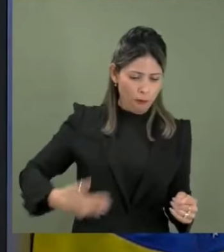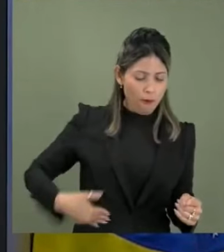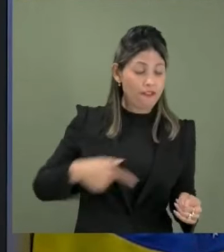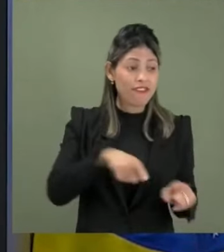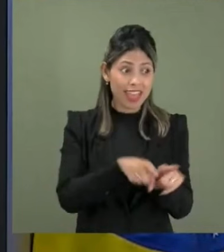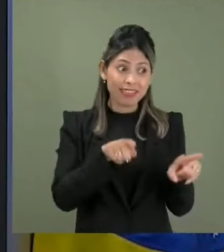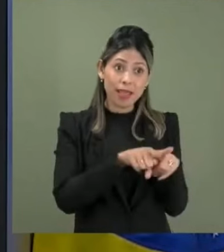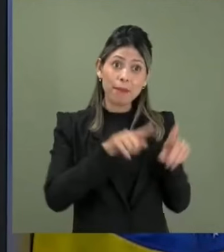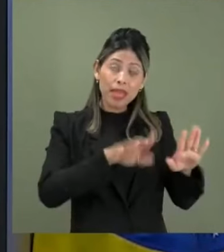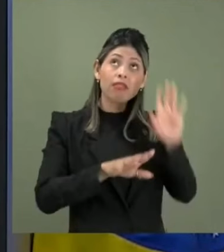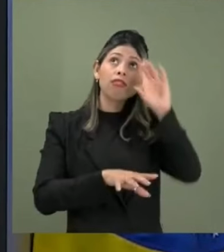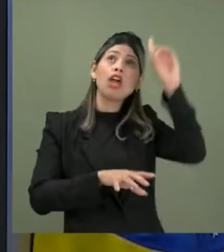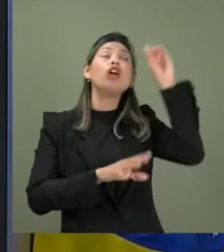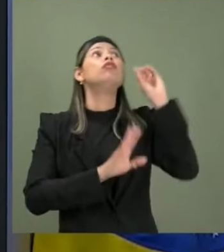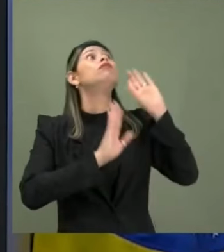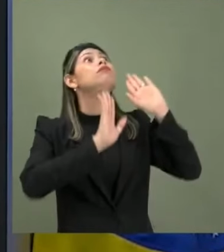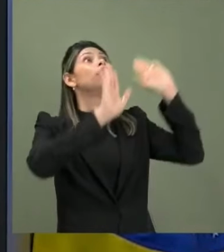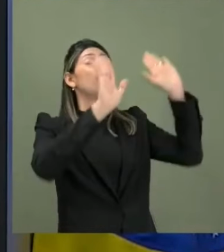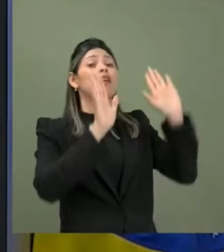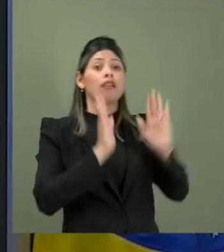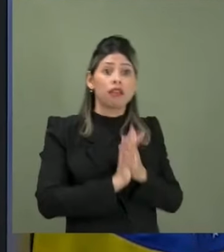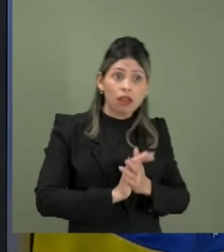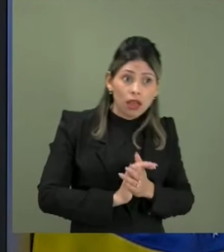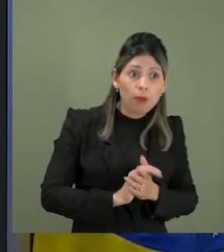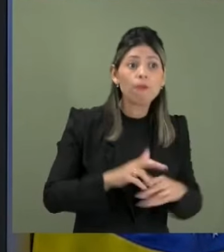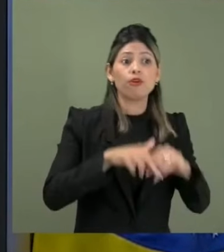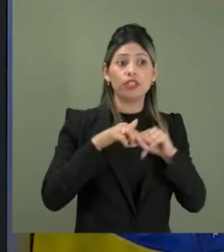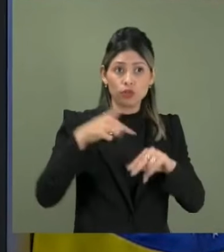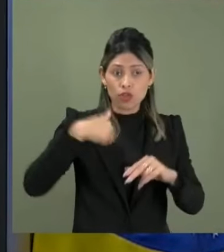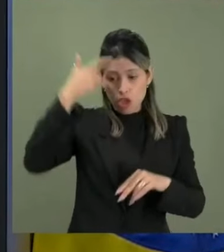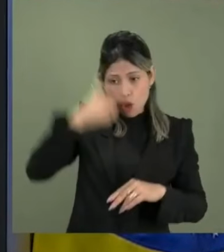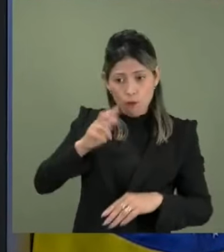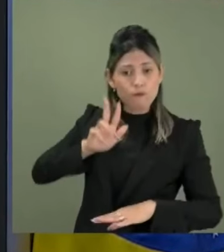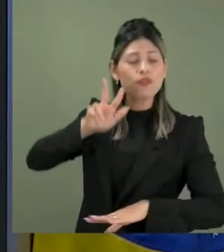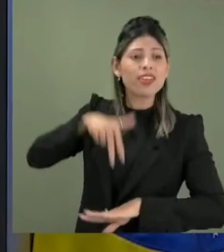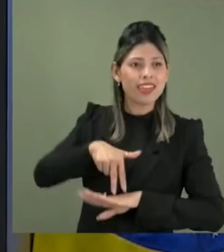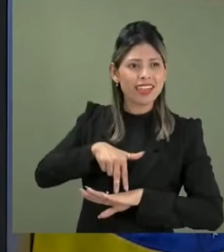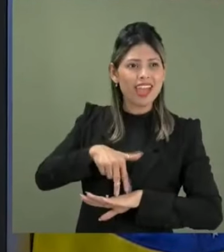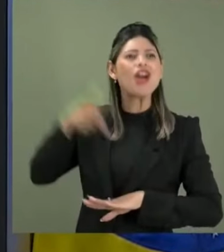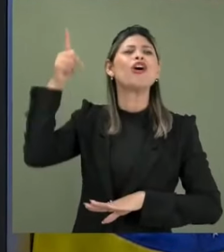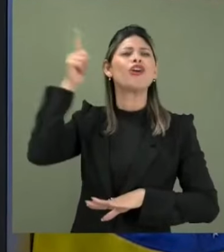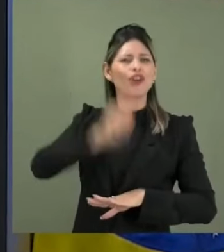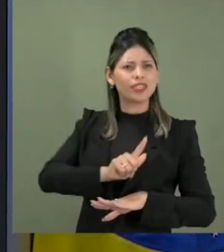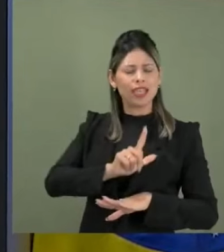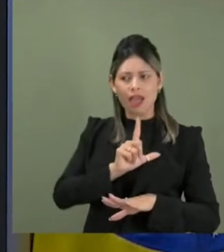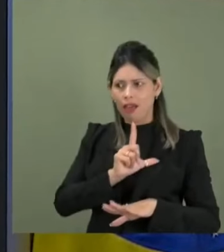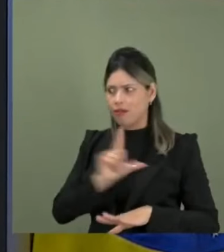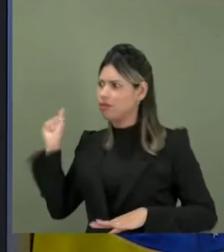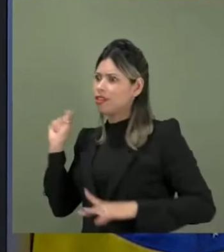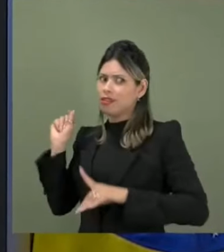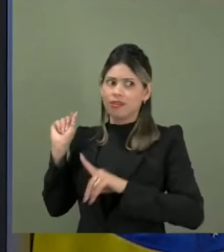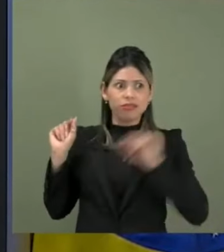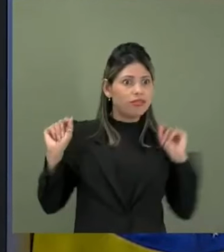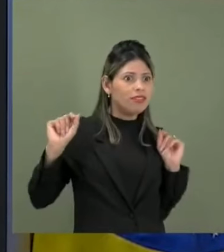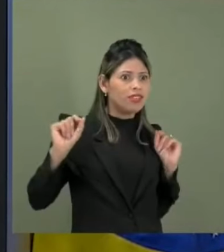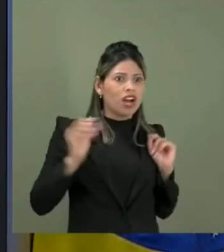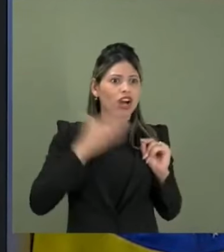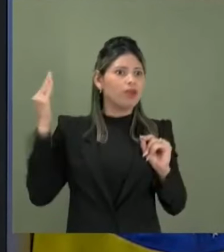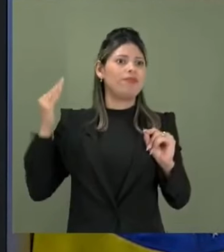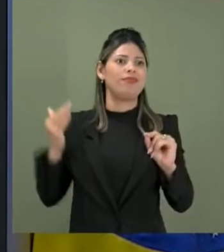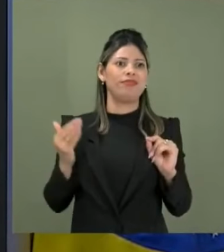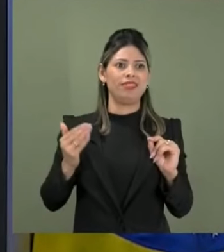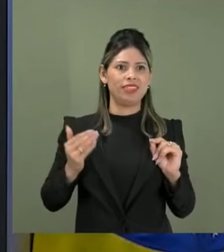que Deus que o tenha, porque por causa disso que eu estou vivo aqui, nós conseguimos escapar da morte. Mas isso